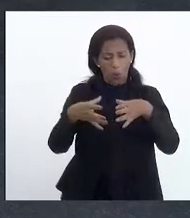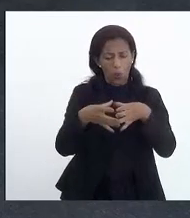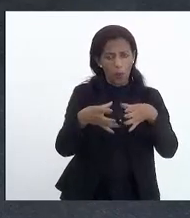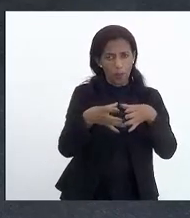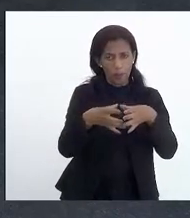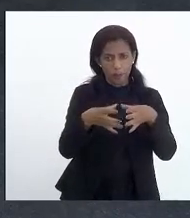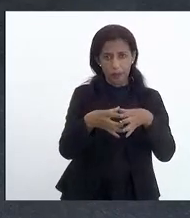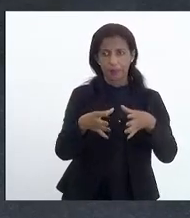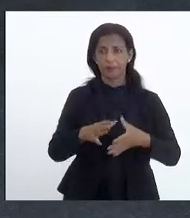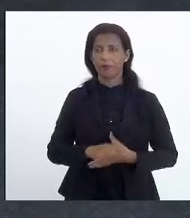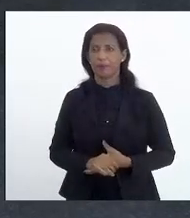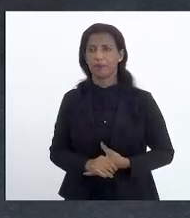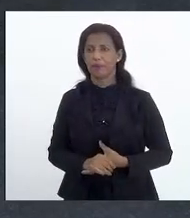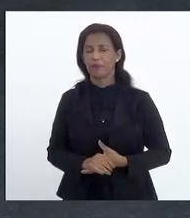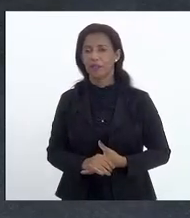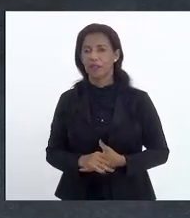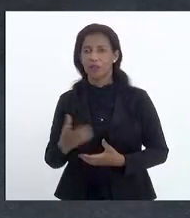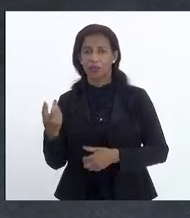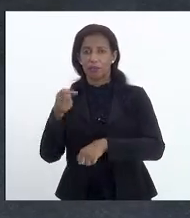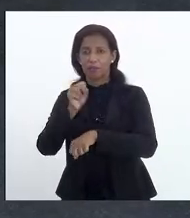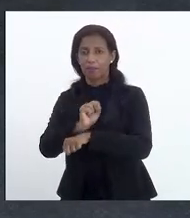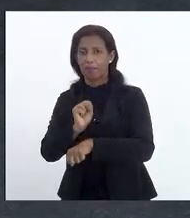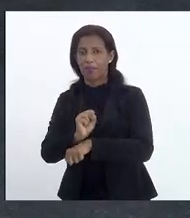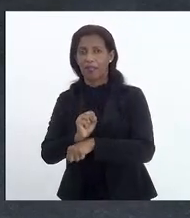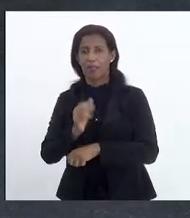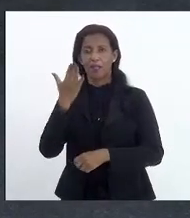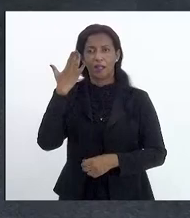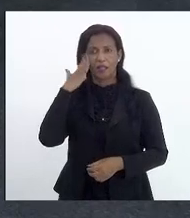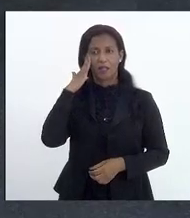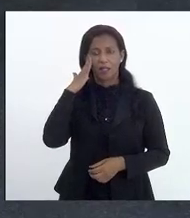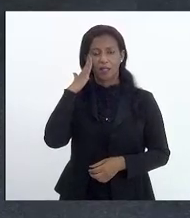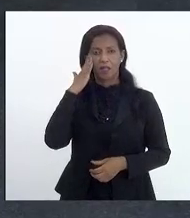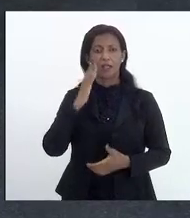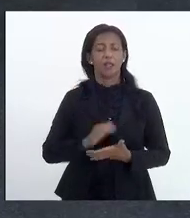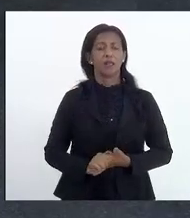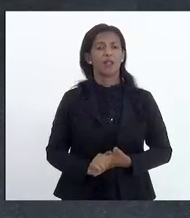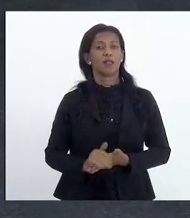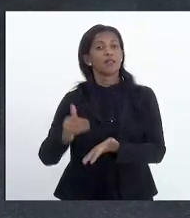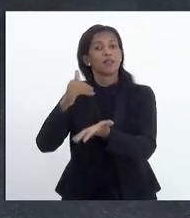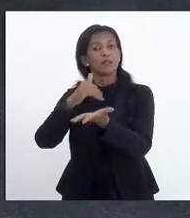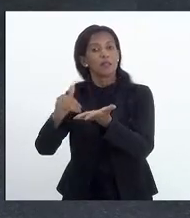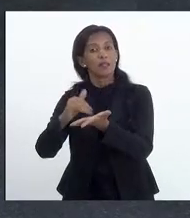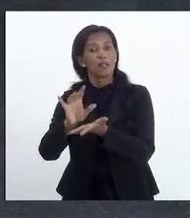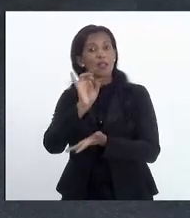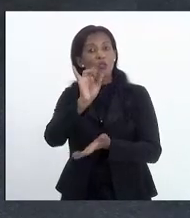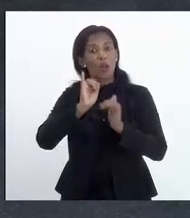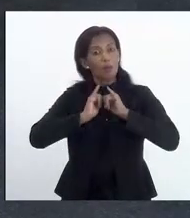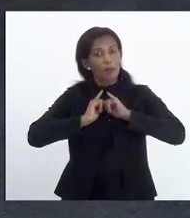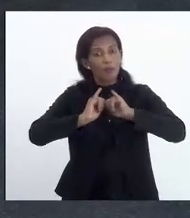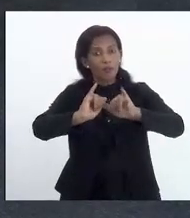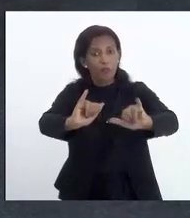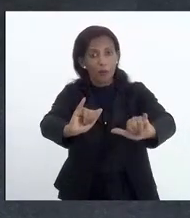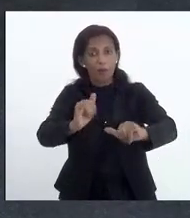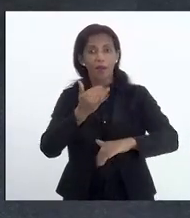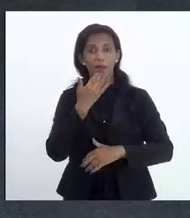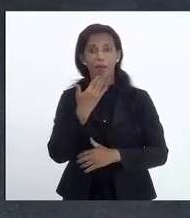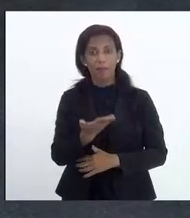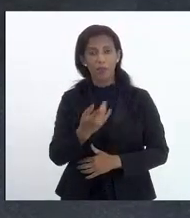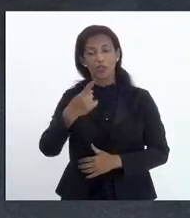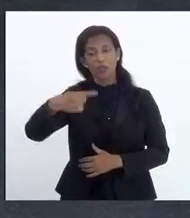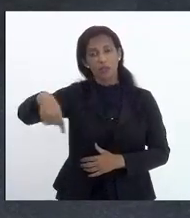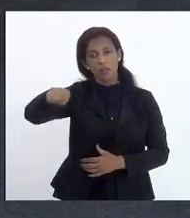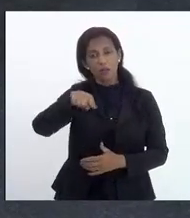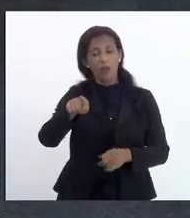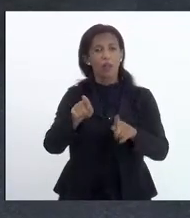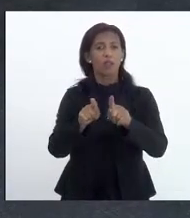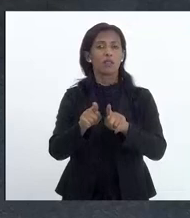tripartícipe, e estamos aguardando esse entendimento da Secretaria. Então, só para lhe dar essa notícia e pedir que Vossa Excelência